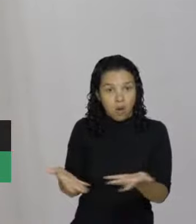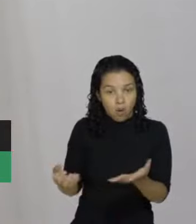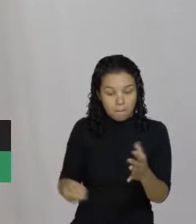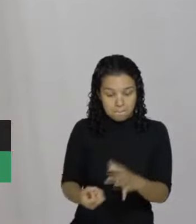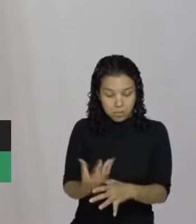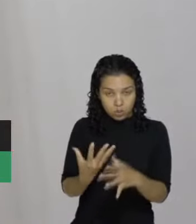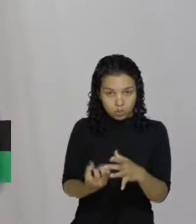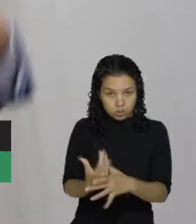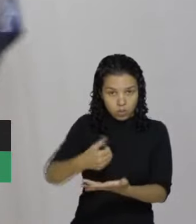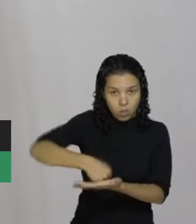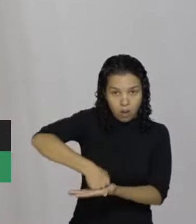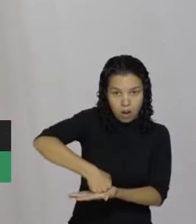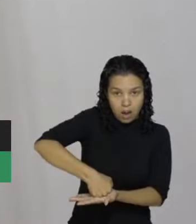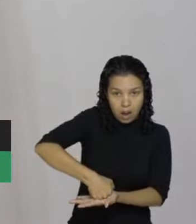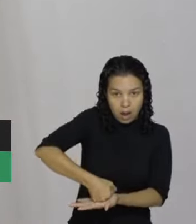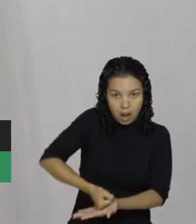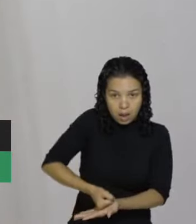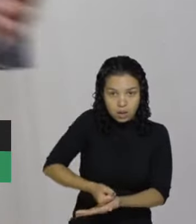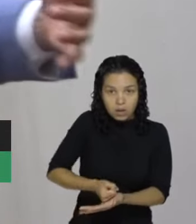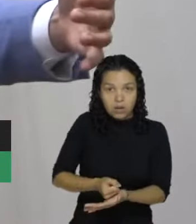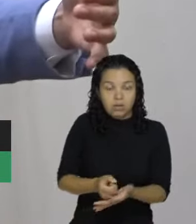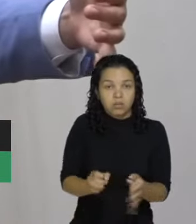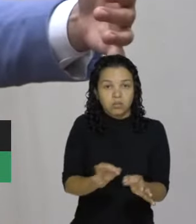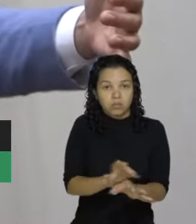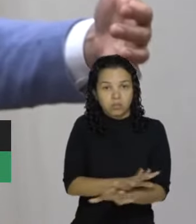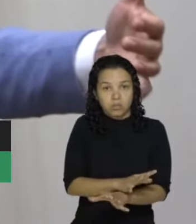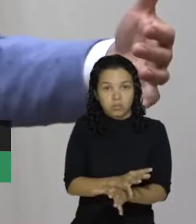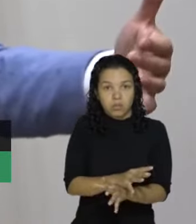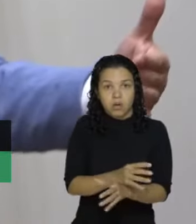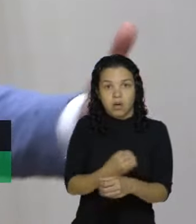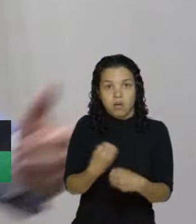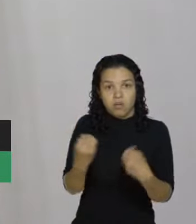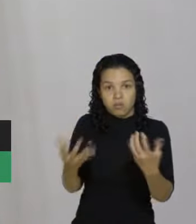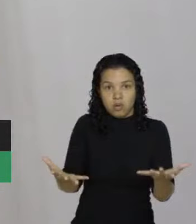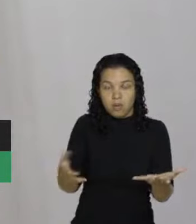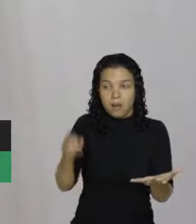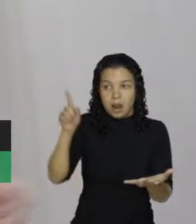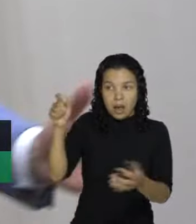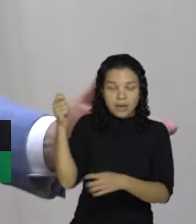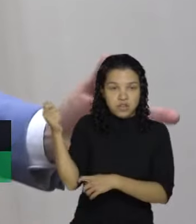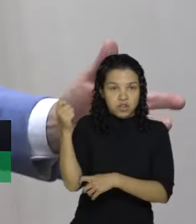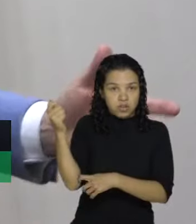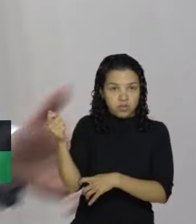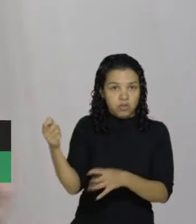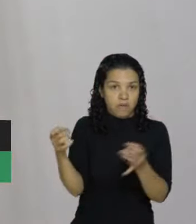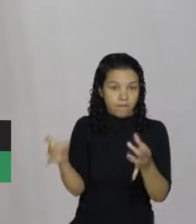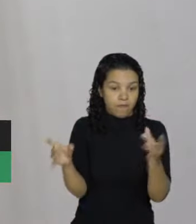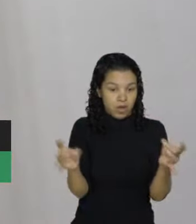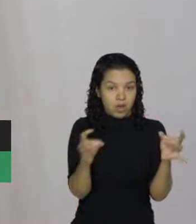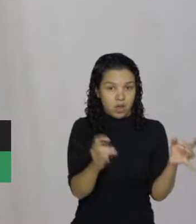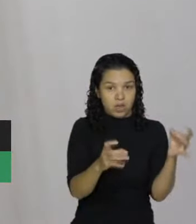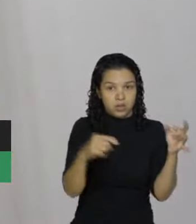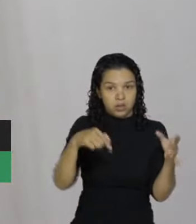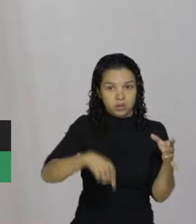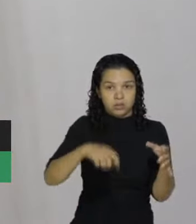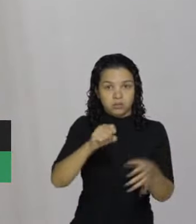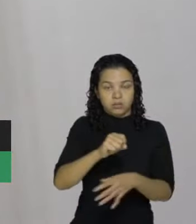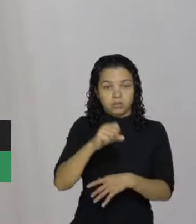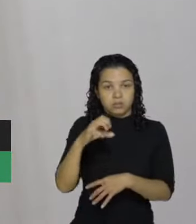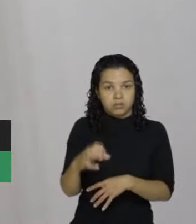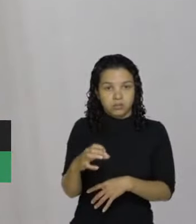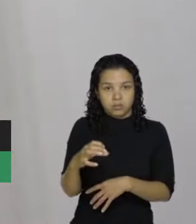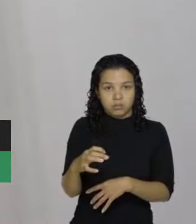os agricultores colheram, foram colocar no mercado, o alho argentino já tomou conta do mercado catarinense. E